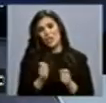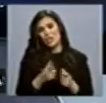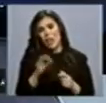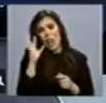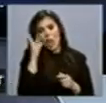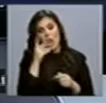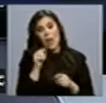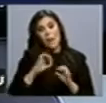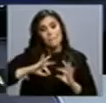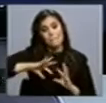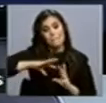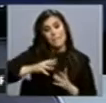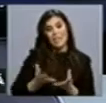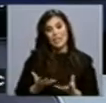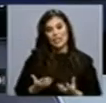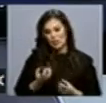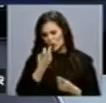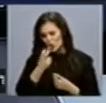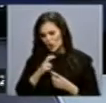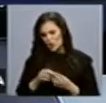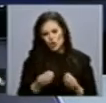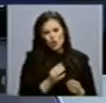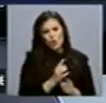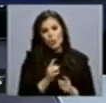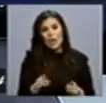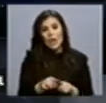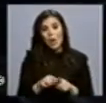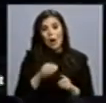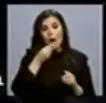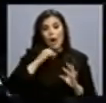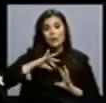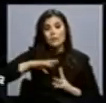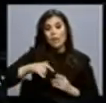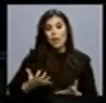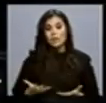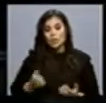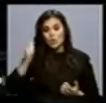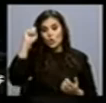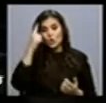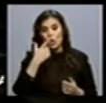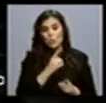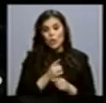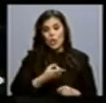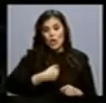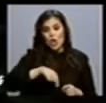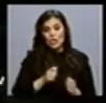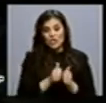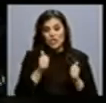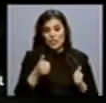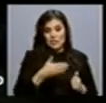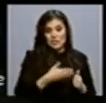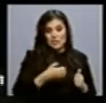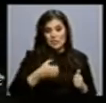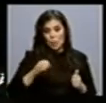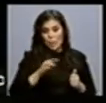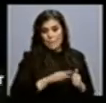este planeta recebe tanta energia precisamente como o nosso próprio planeta recebe do Sol. Nós estamos a uma distância de 150 milhões de quilómetros. Mais